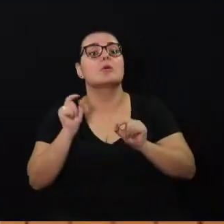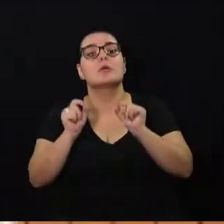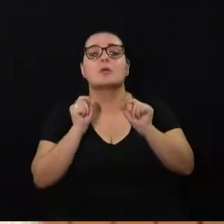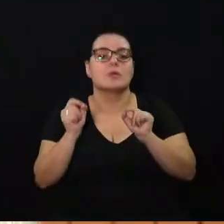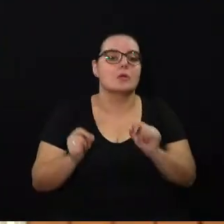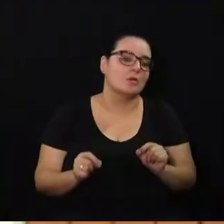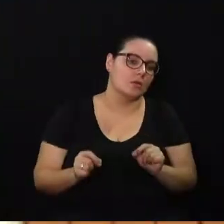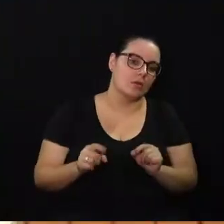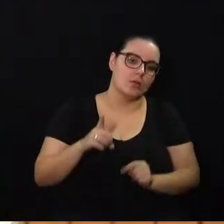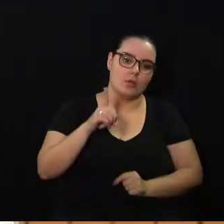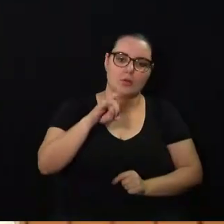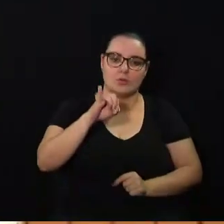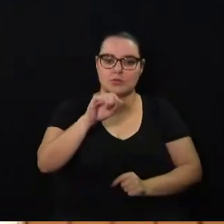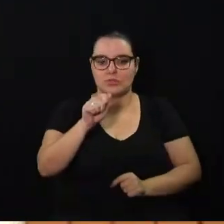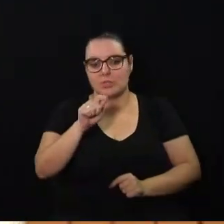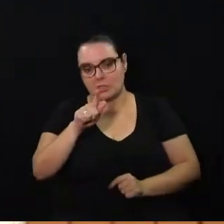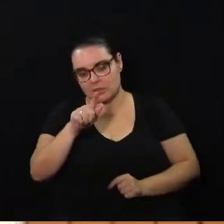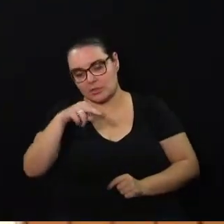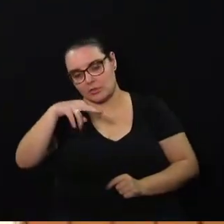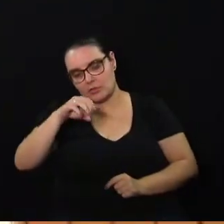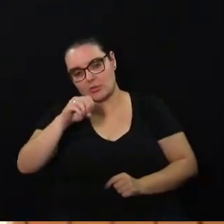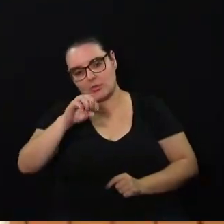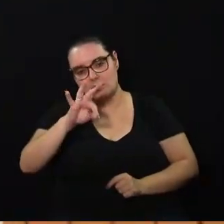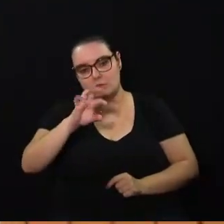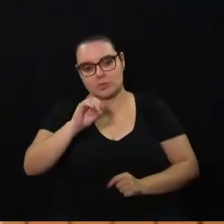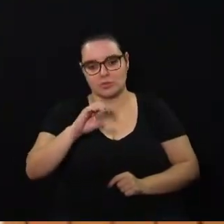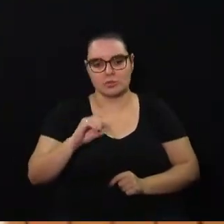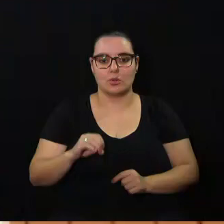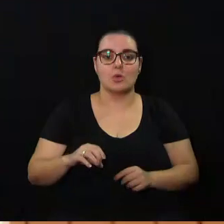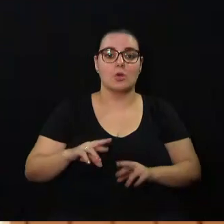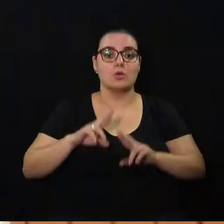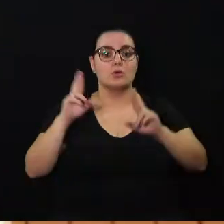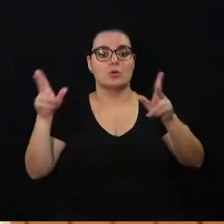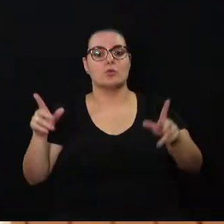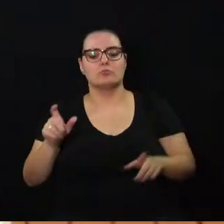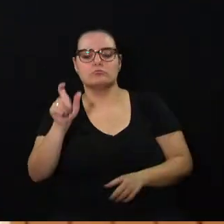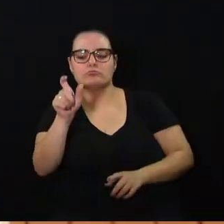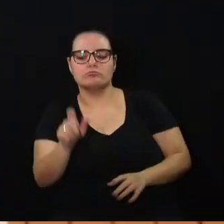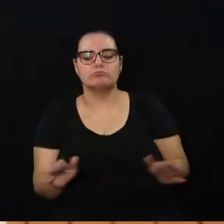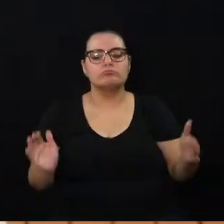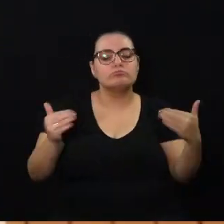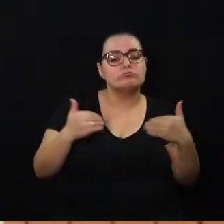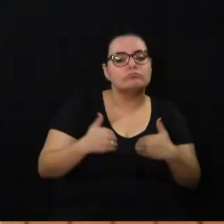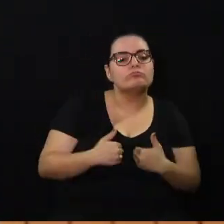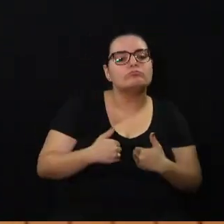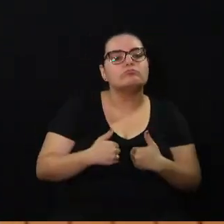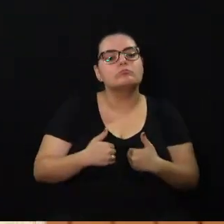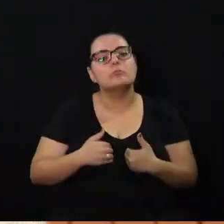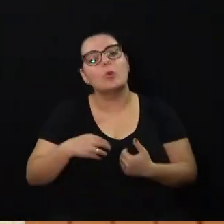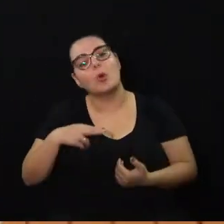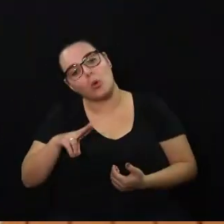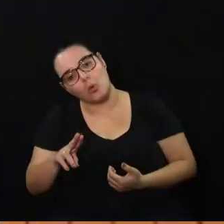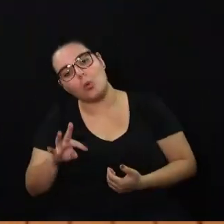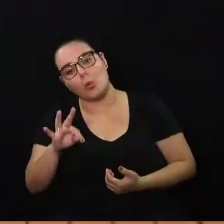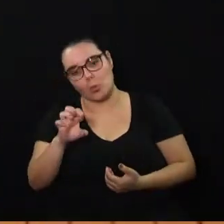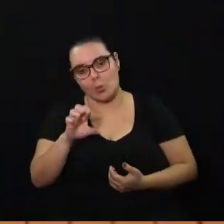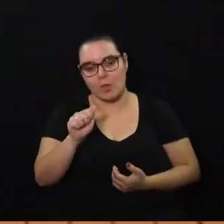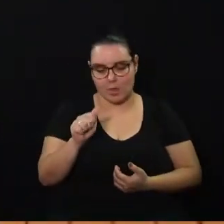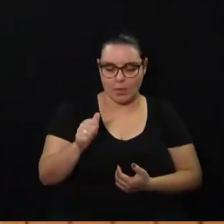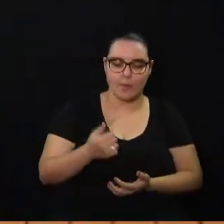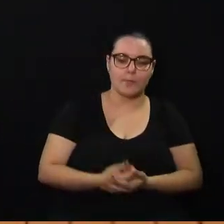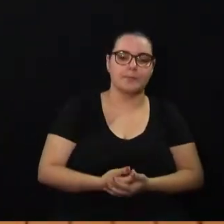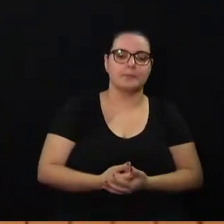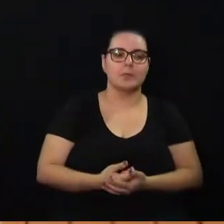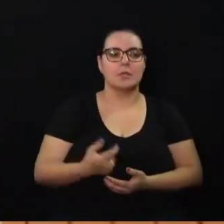diferencial com um monte de coisa então quando a gente pensa no individual 'testa nem algum portador de theo acho que isso é algo importante da